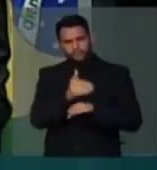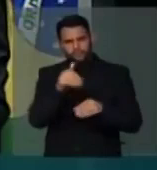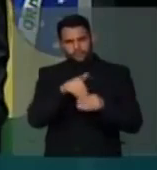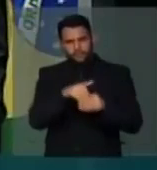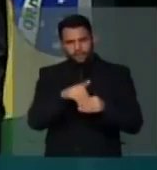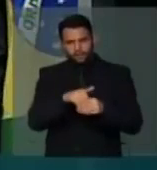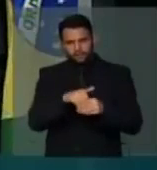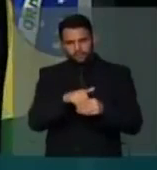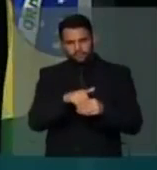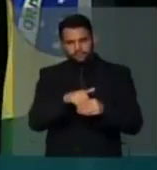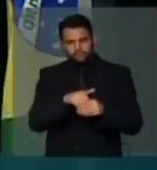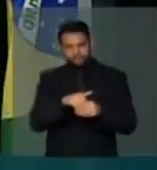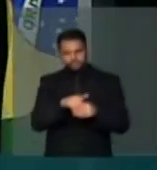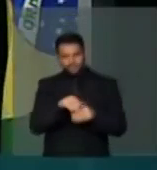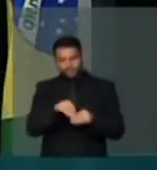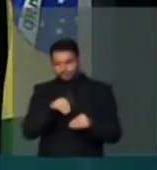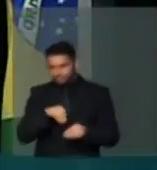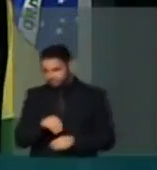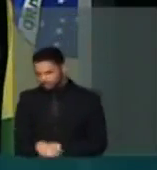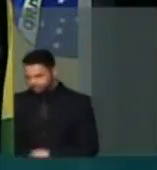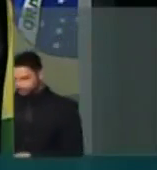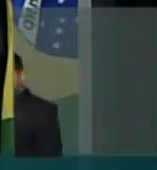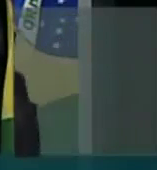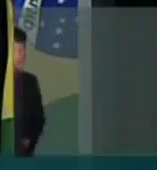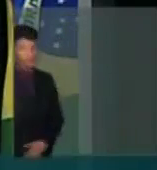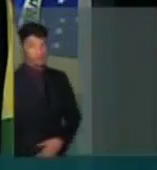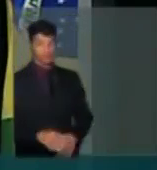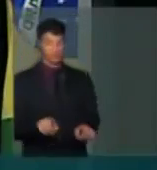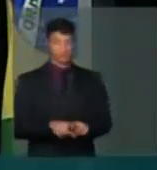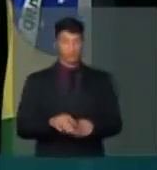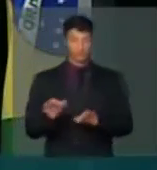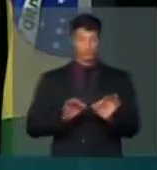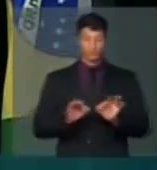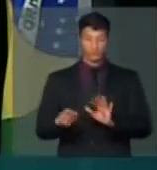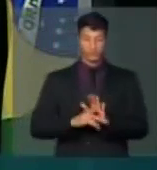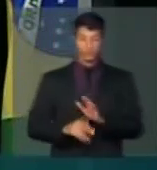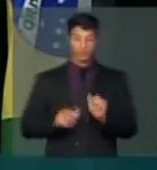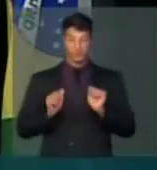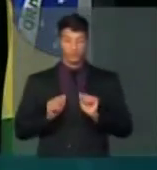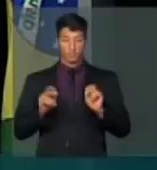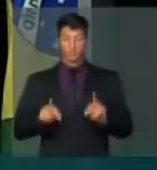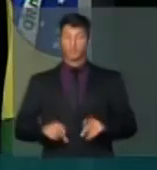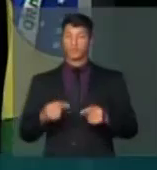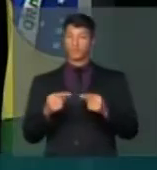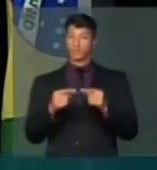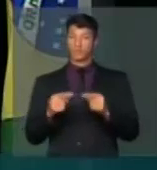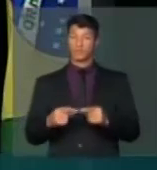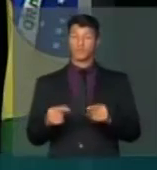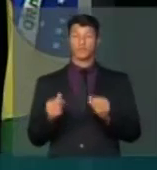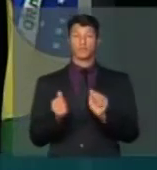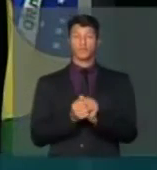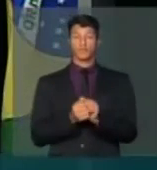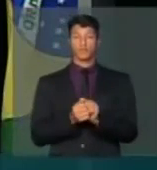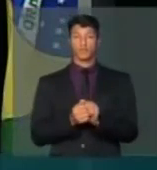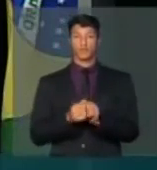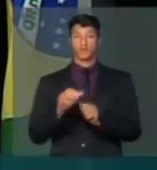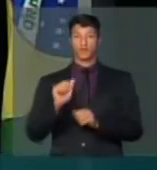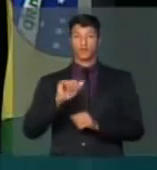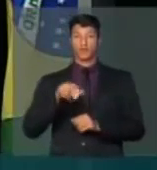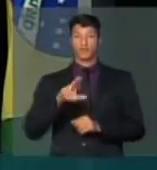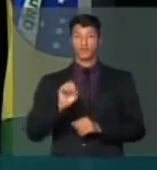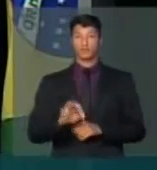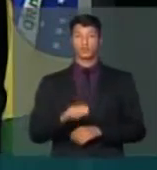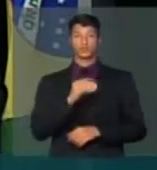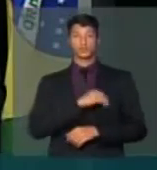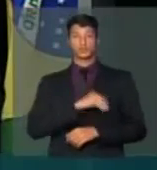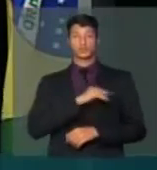aqui a retirada do fator previdenciário e o reajuste das aposentadorias de acordo com o ajuste do